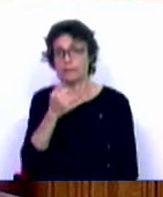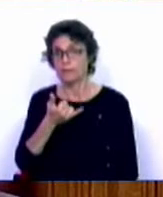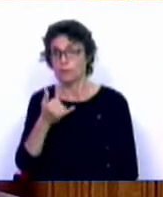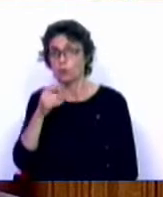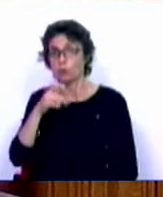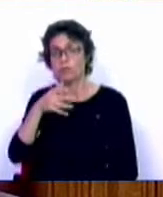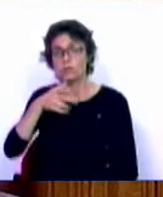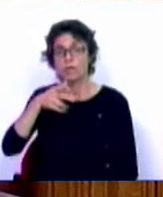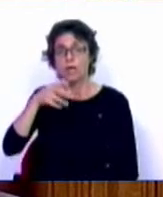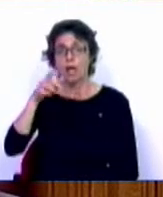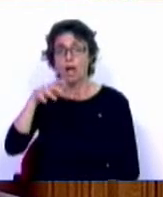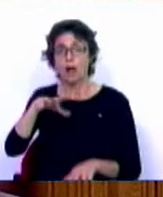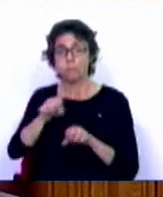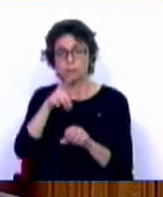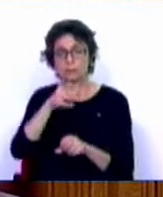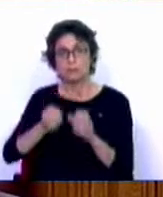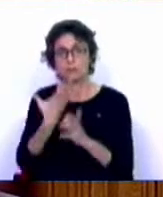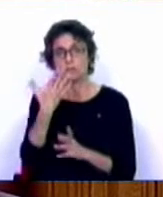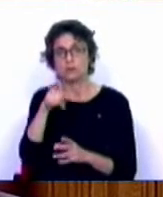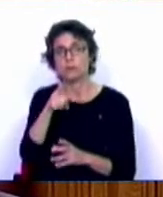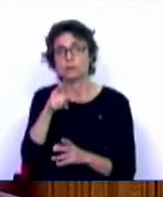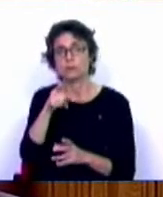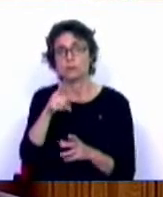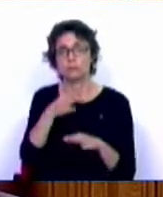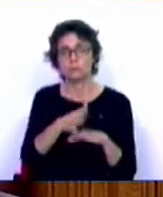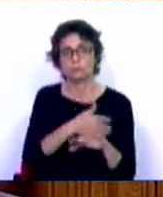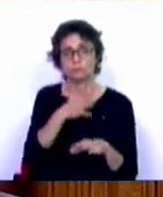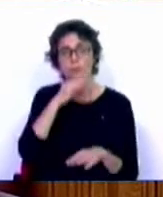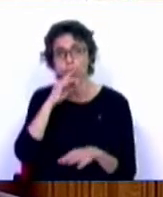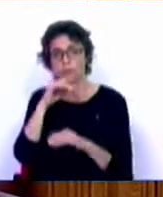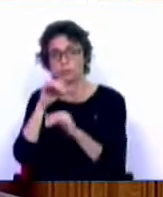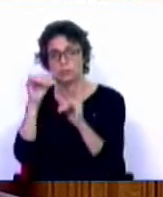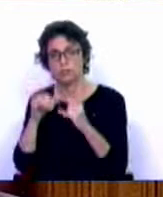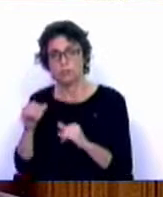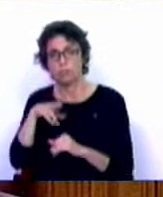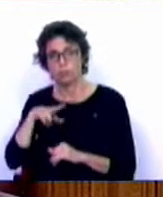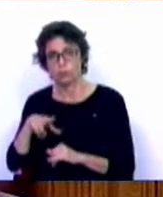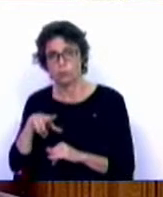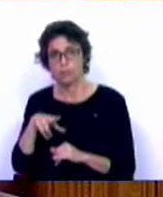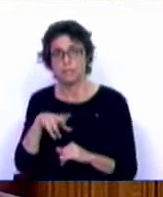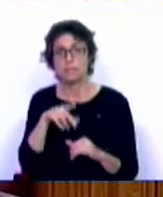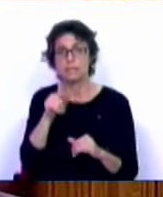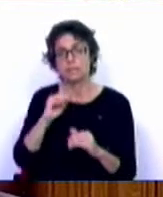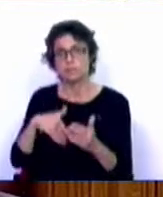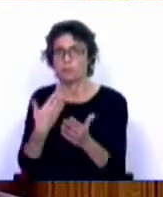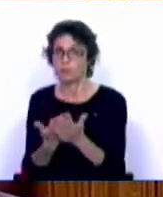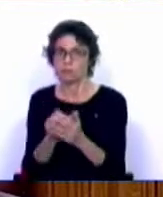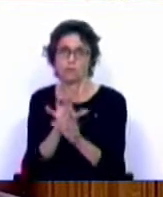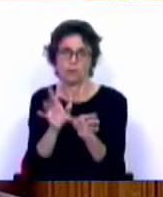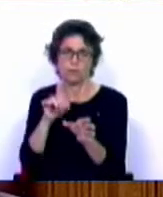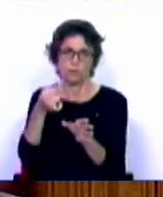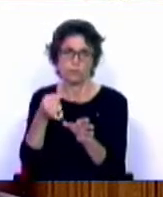a Secção de Vigilância Política Social da Polícia Internacional Portuguesa, que depois deu origem à famosa e sinistra Polícia